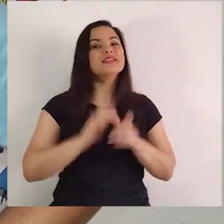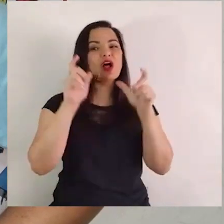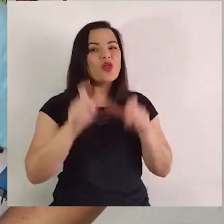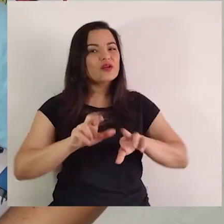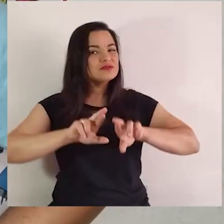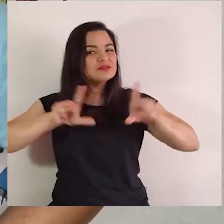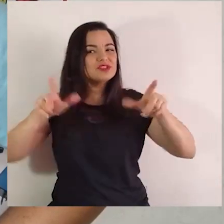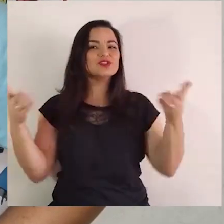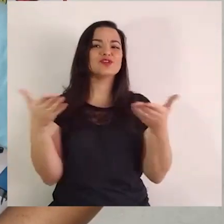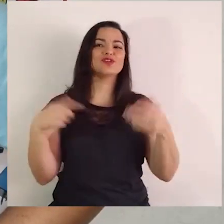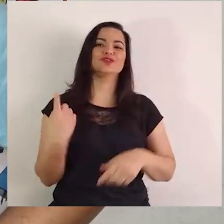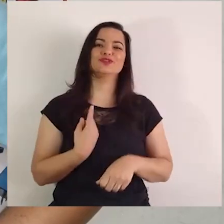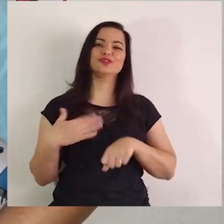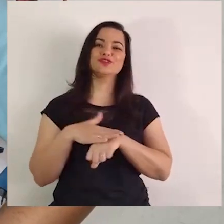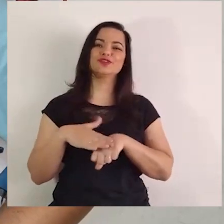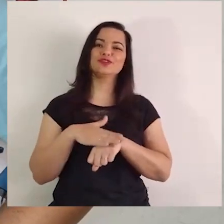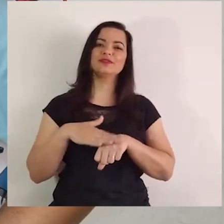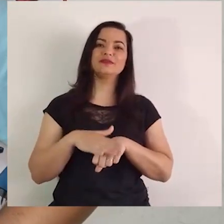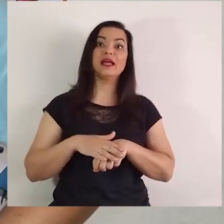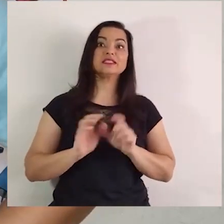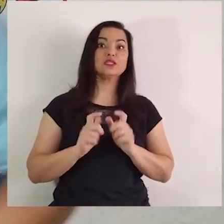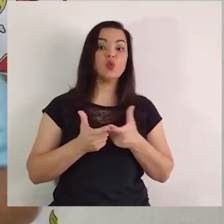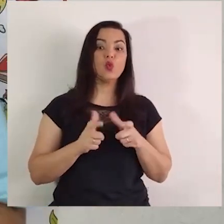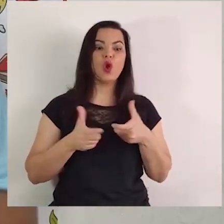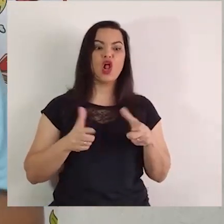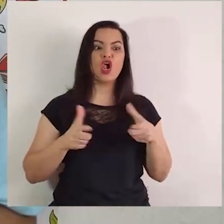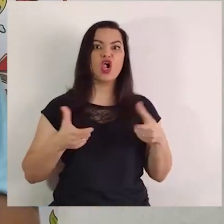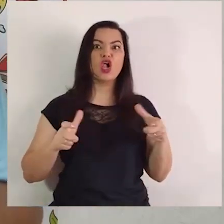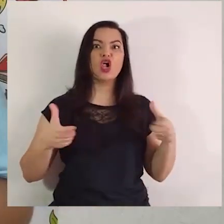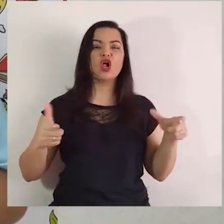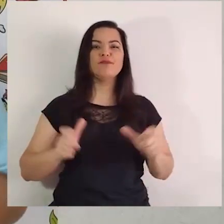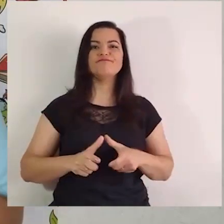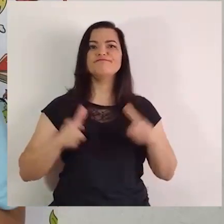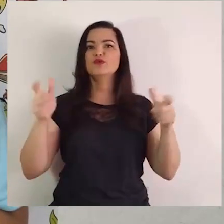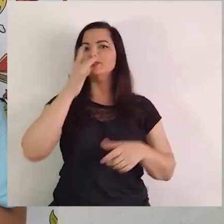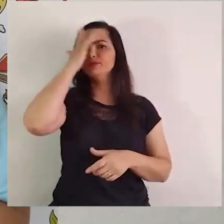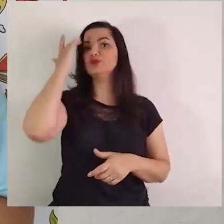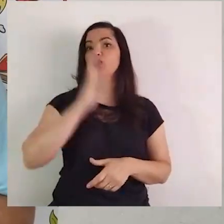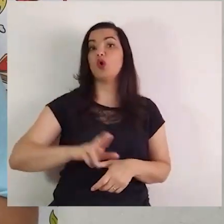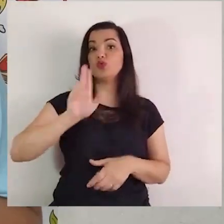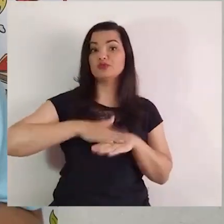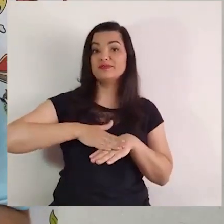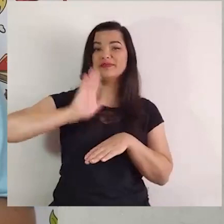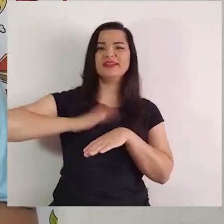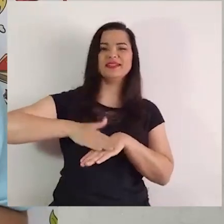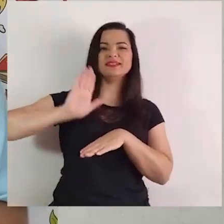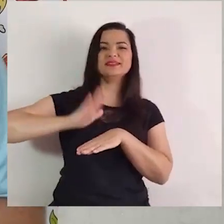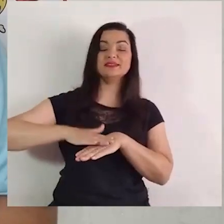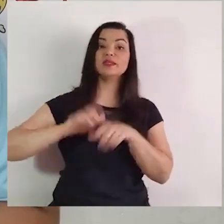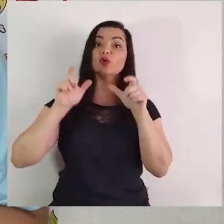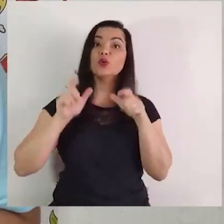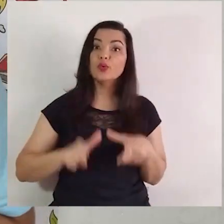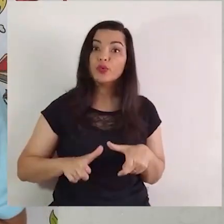um espaço diferente e que cresce cada vez mais. Um espaço que